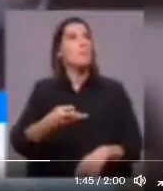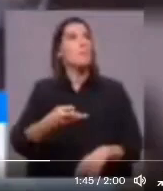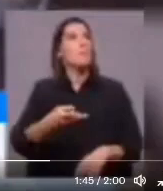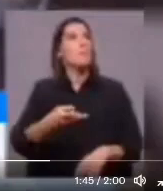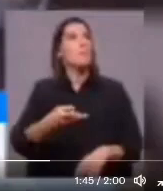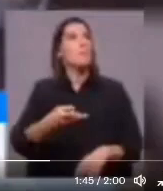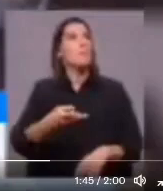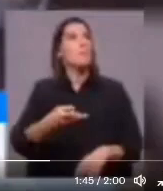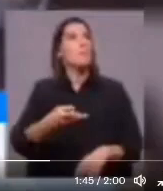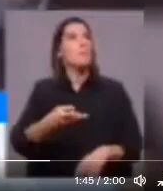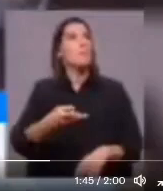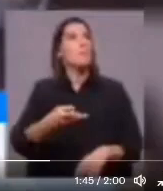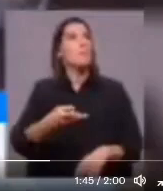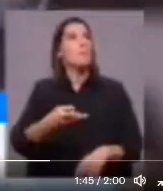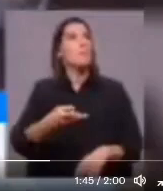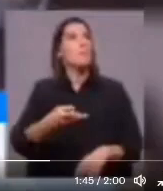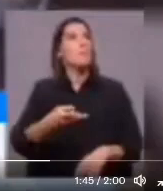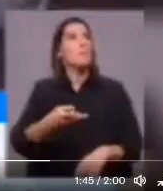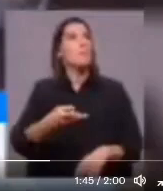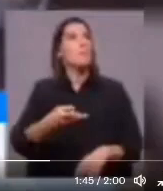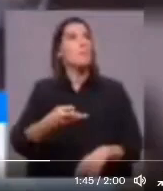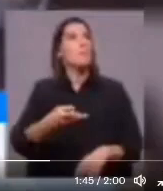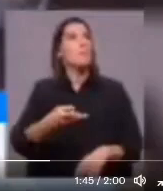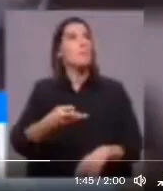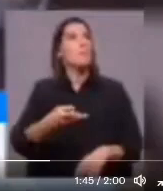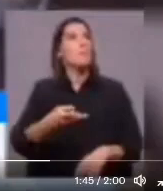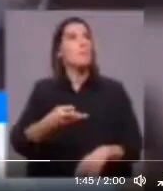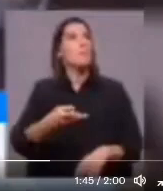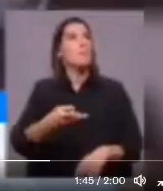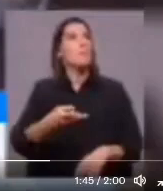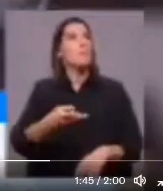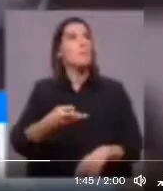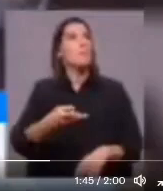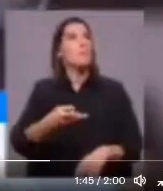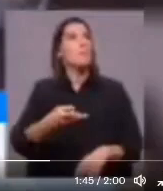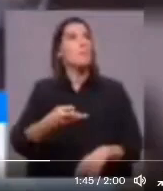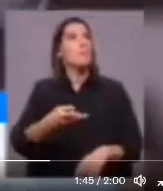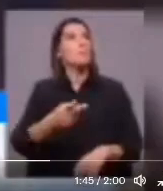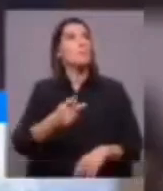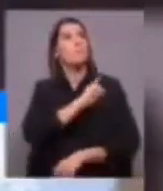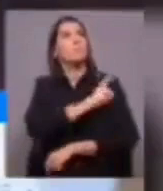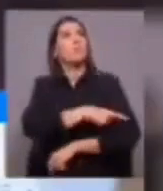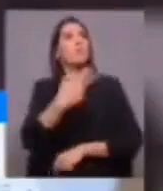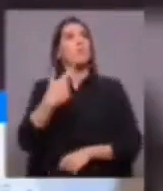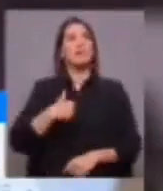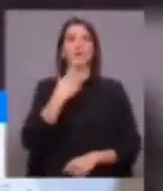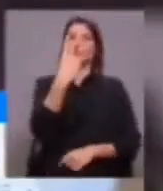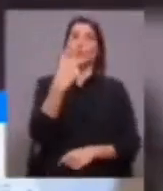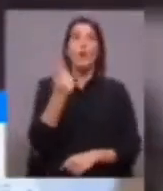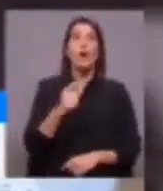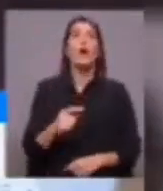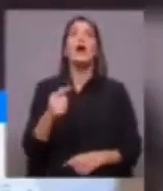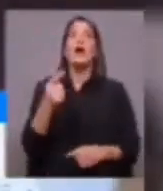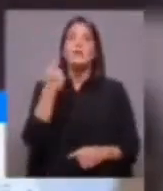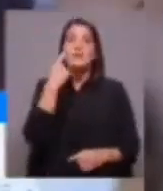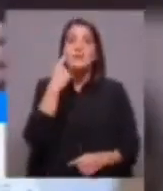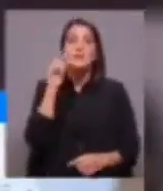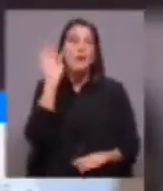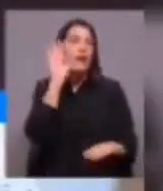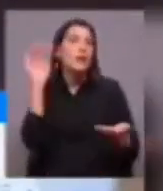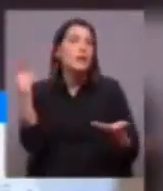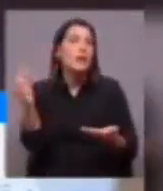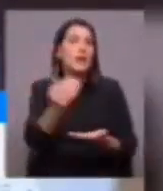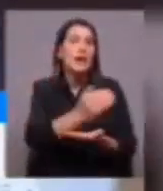situações em que é para já não vale a pena conta do respeito mas agradeço a perseverança sim senhor um exemplo ou isso aos outros não seja